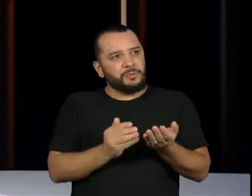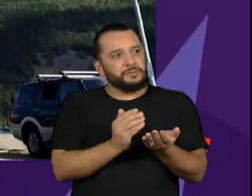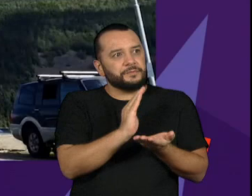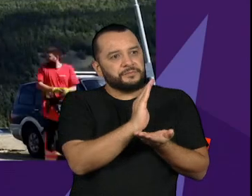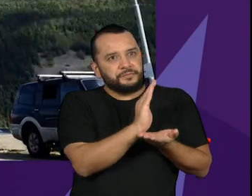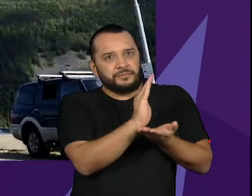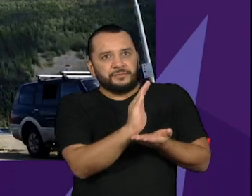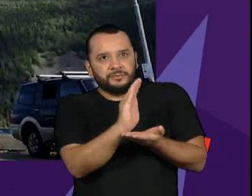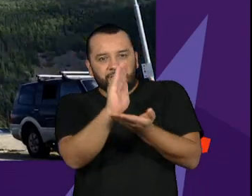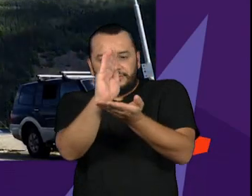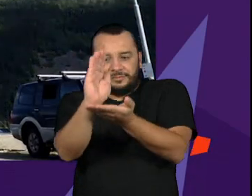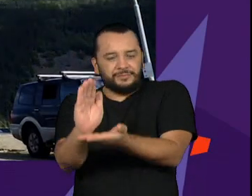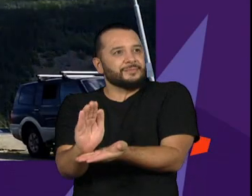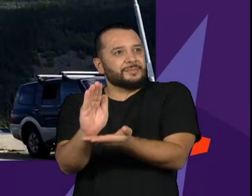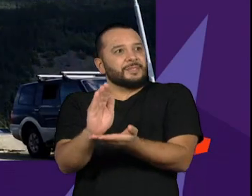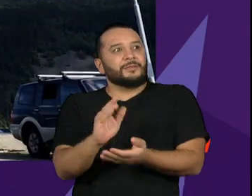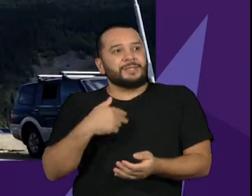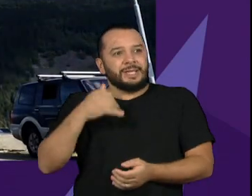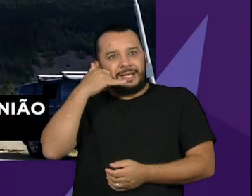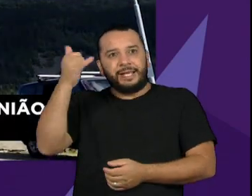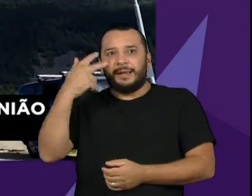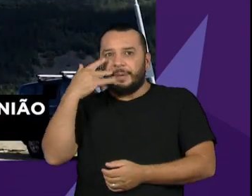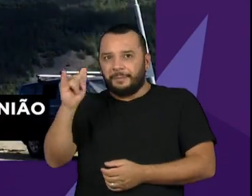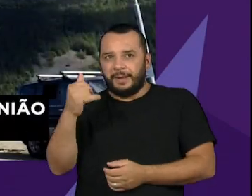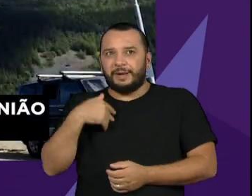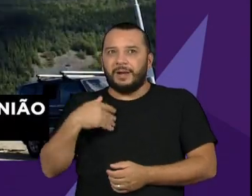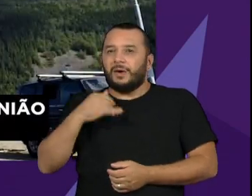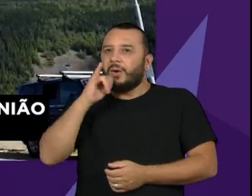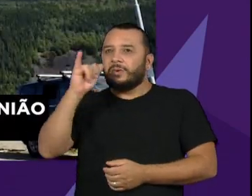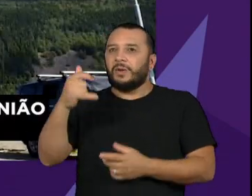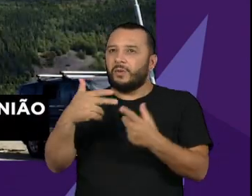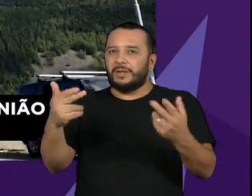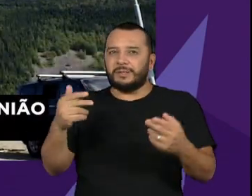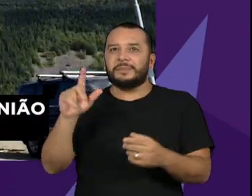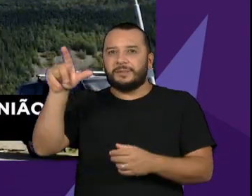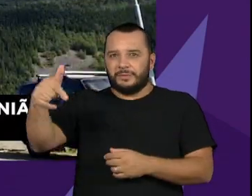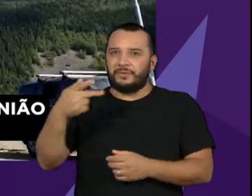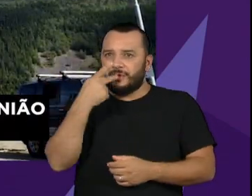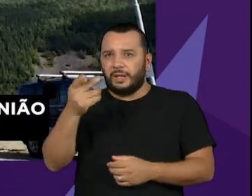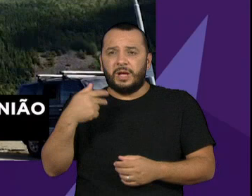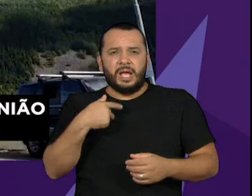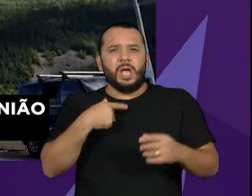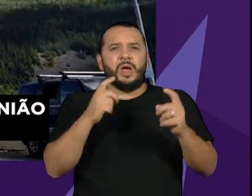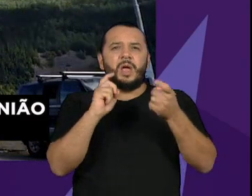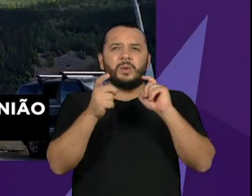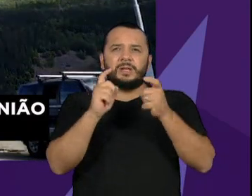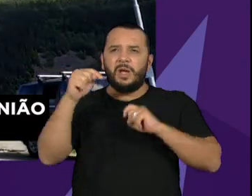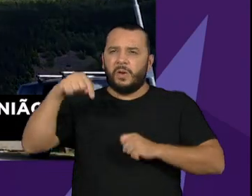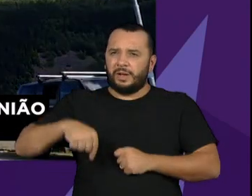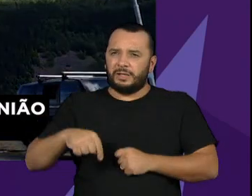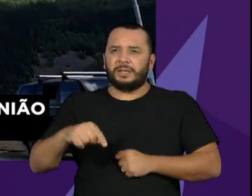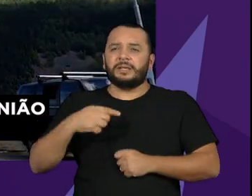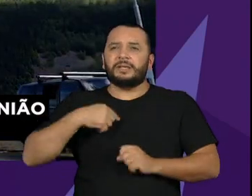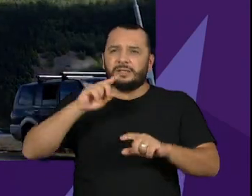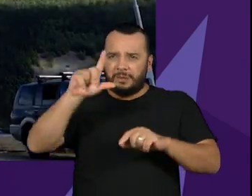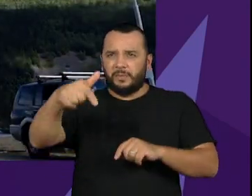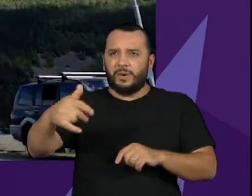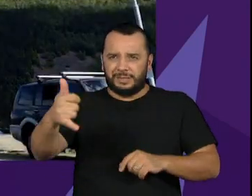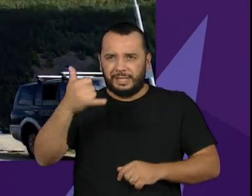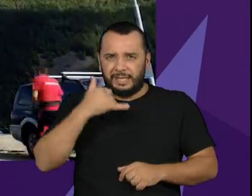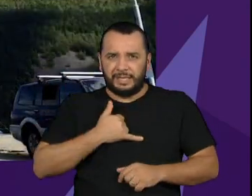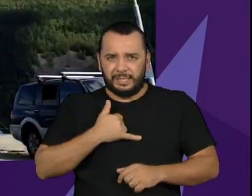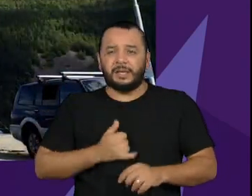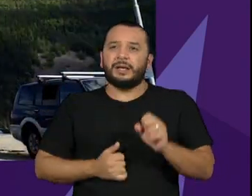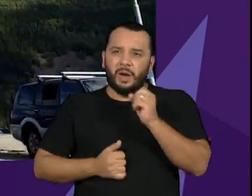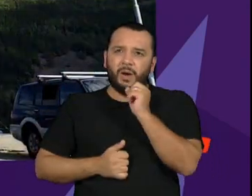pai. Eu queria contar uma coisa, mas posso falar mais tarde. Tamara, a gente estava no meio de uma reunião aqui. Você pode me ligar mais tarde?